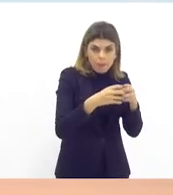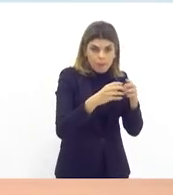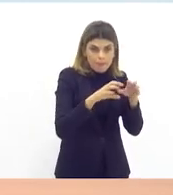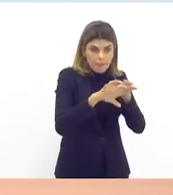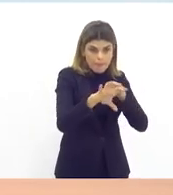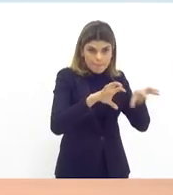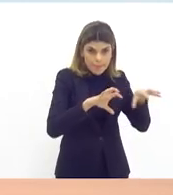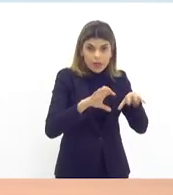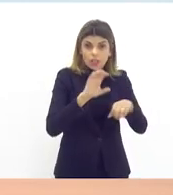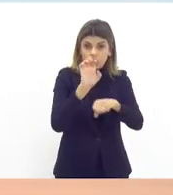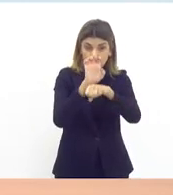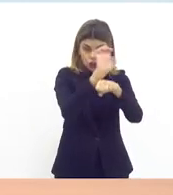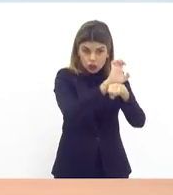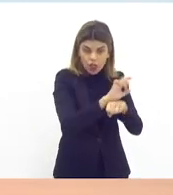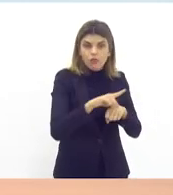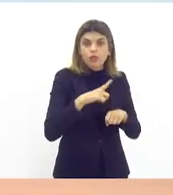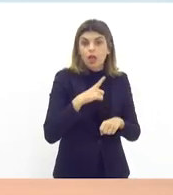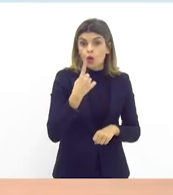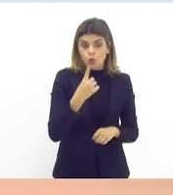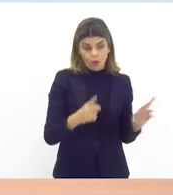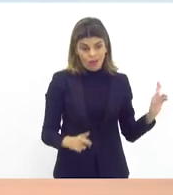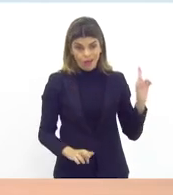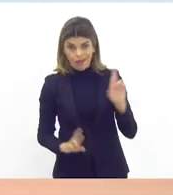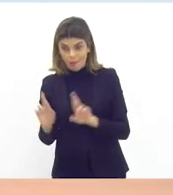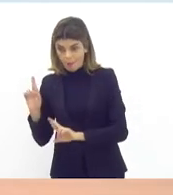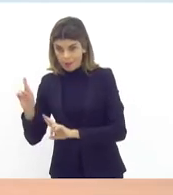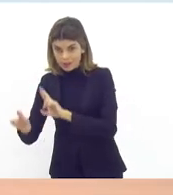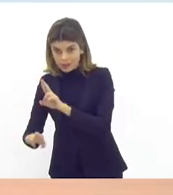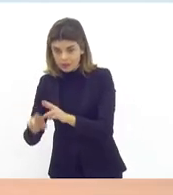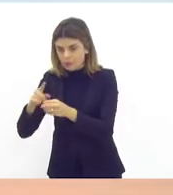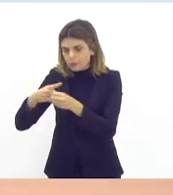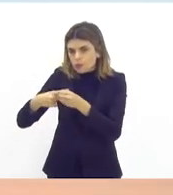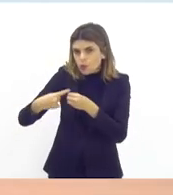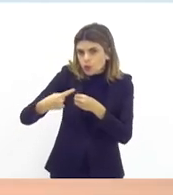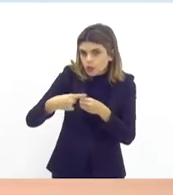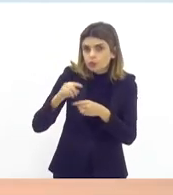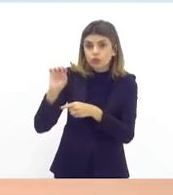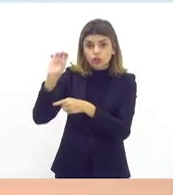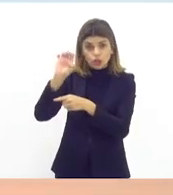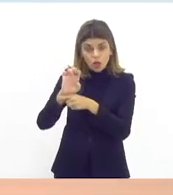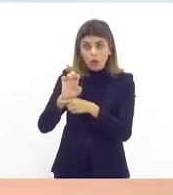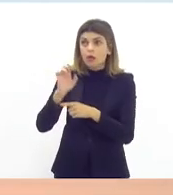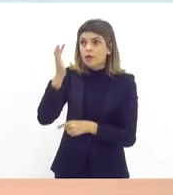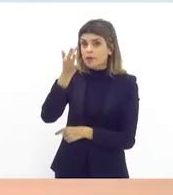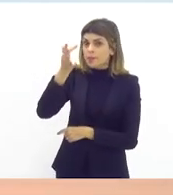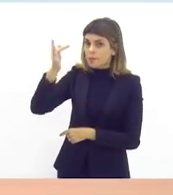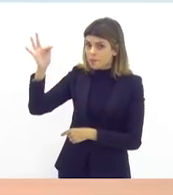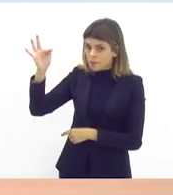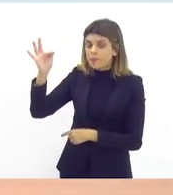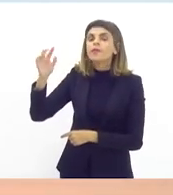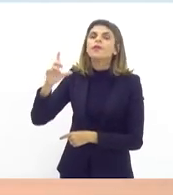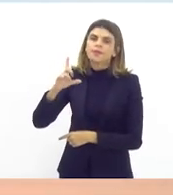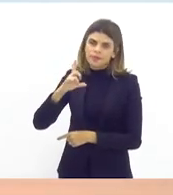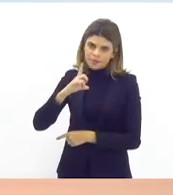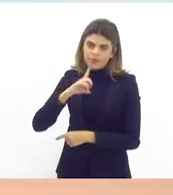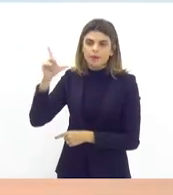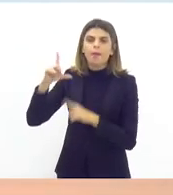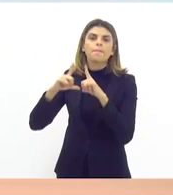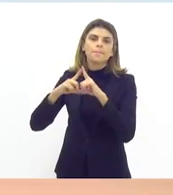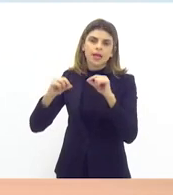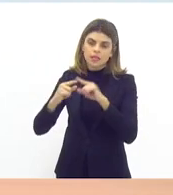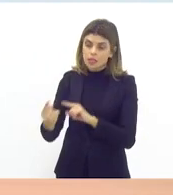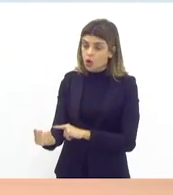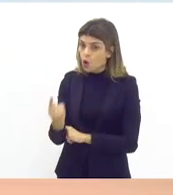cada estado teria um representante dos municípios do estado e o Distrito Federal teria um voto. Então, seriam 53